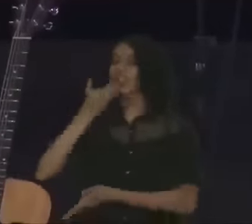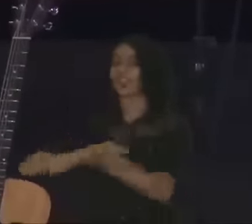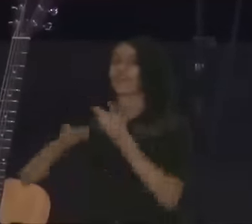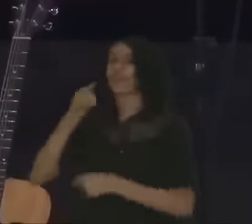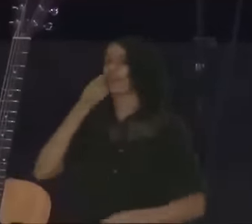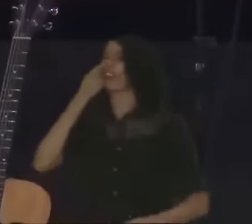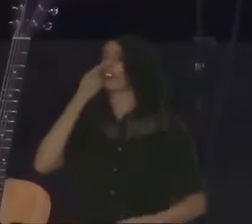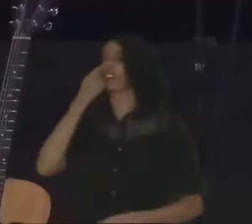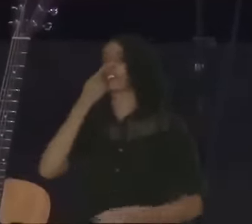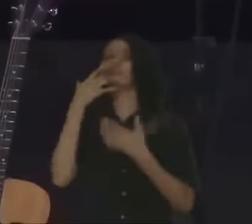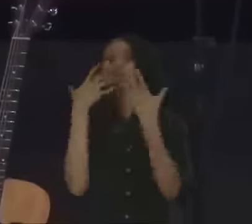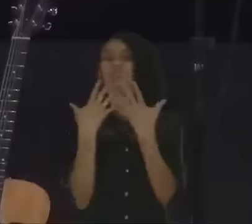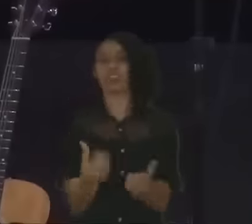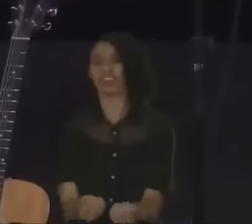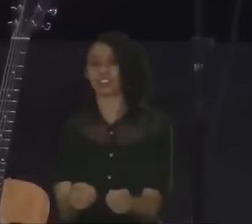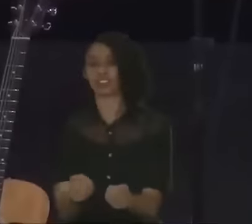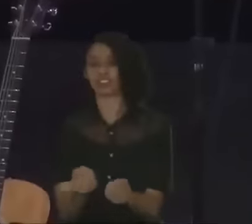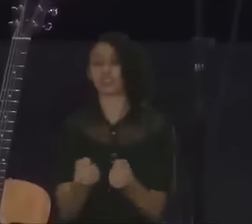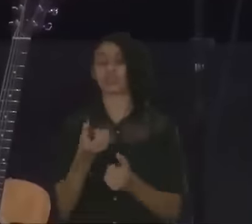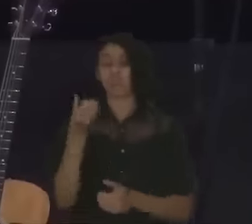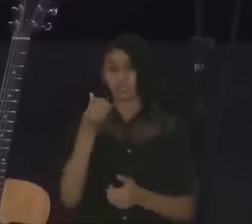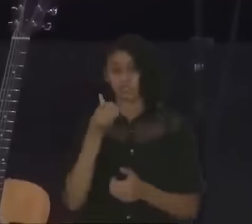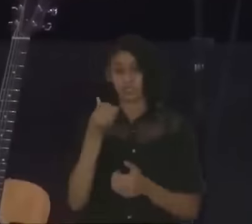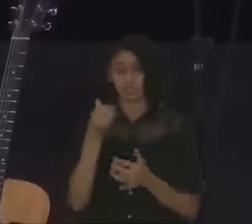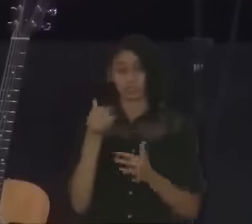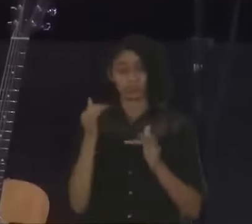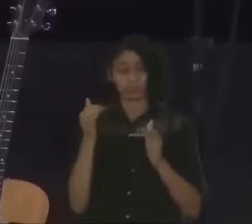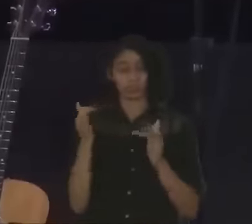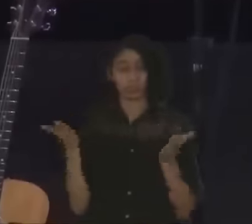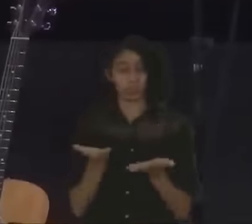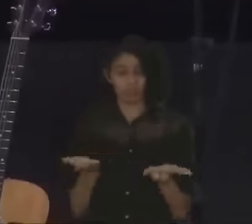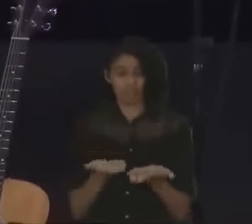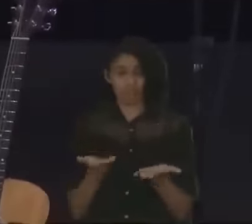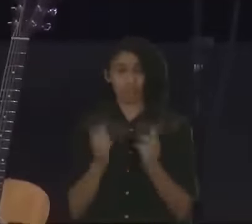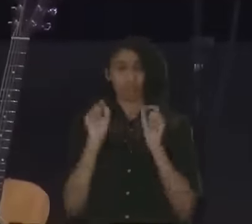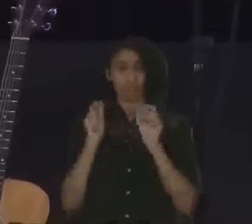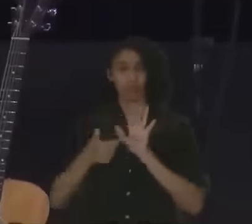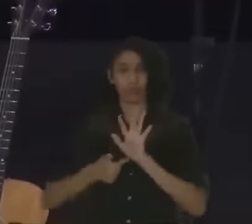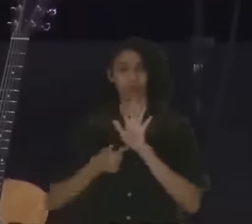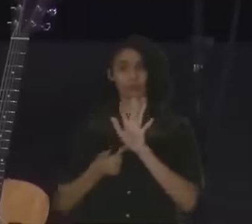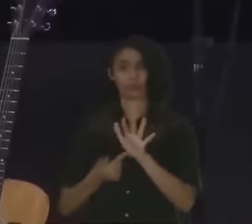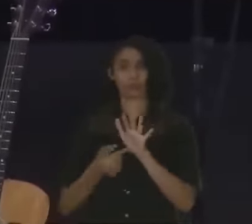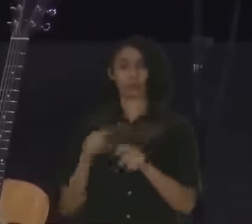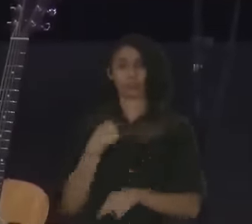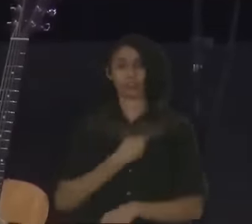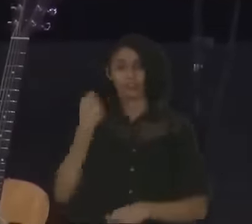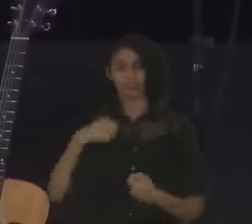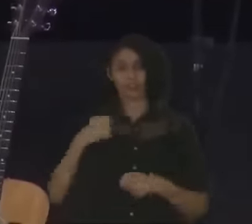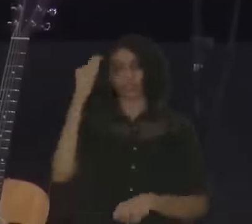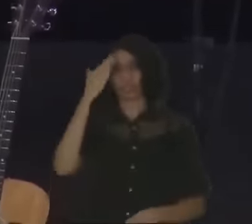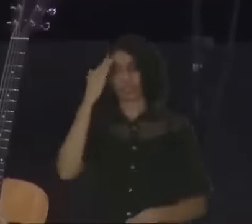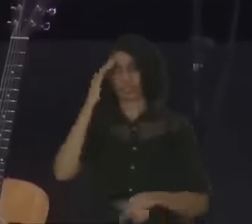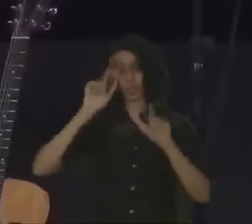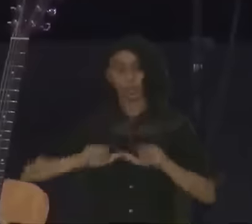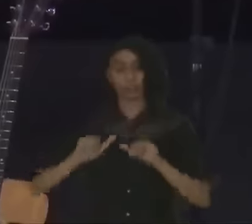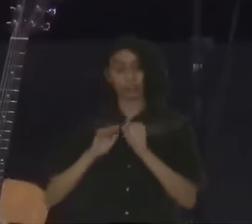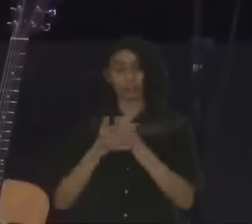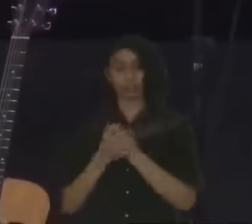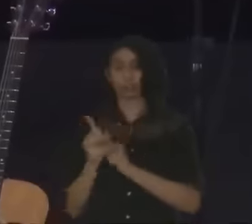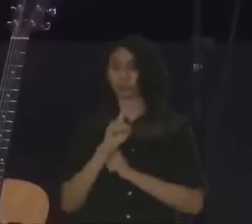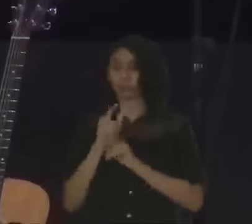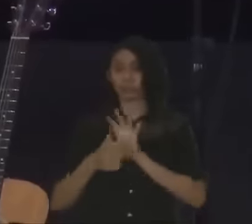e em sexto e último lugar nós precisamos entender que lugar secreto não é sobre aparência é sobre